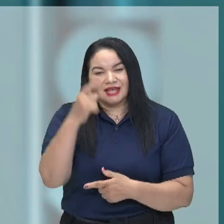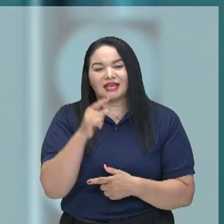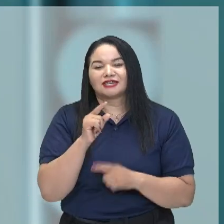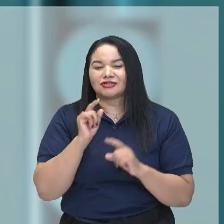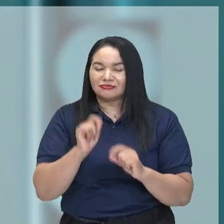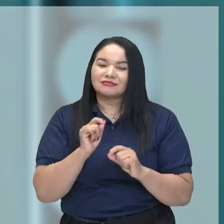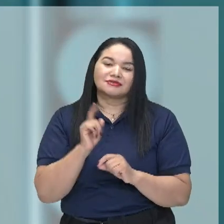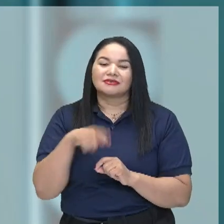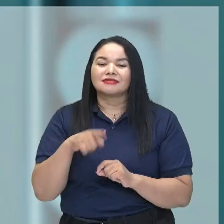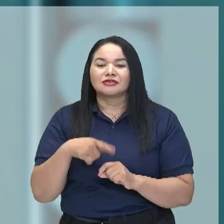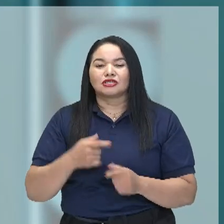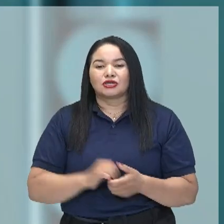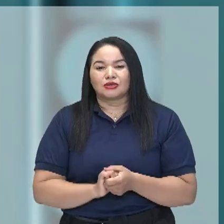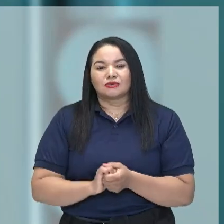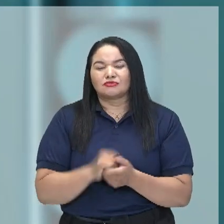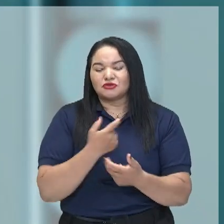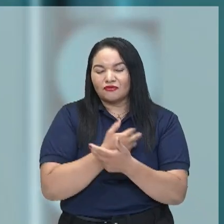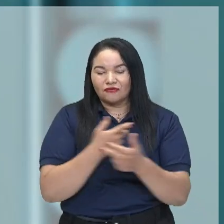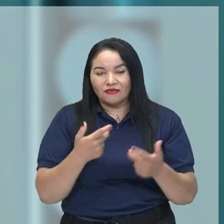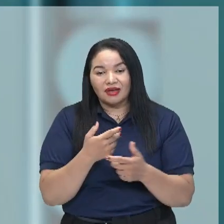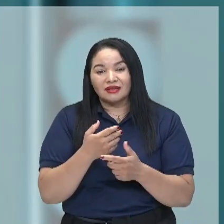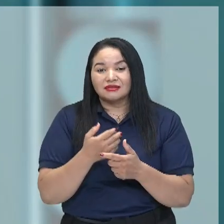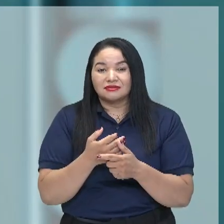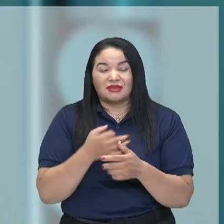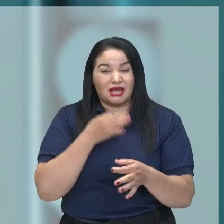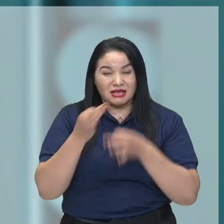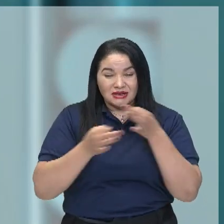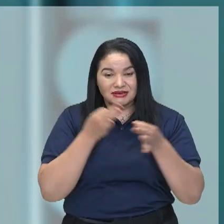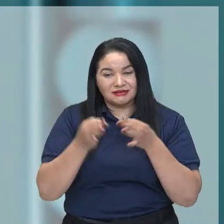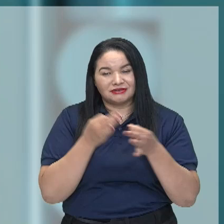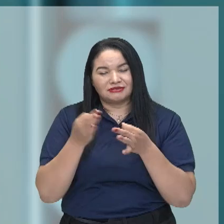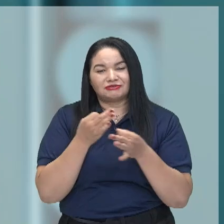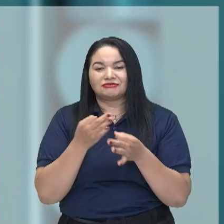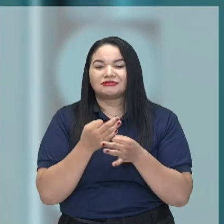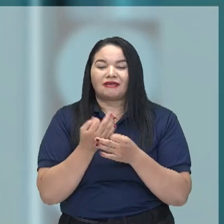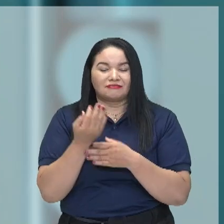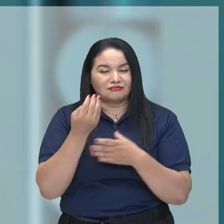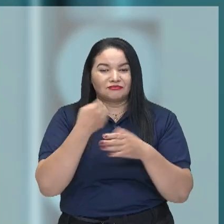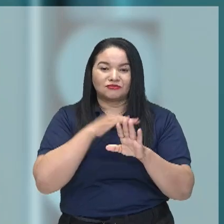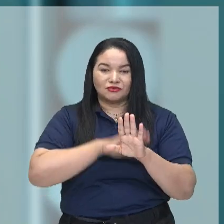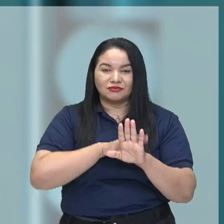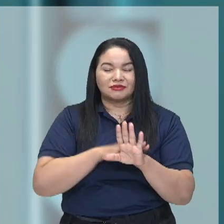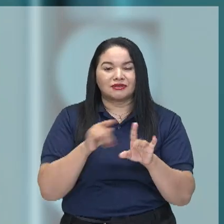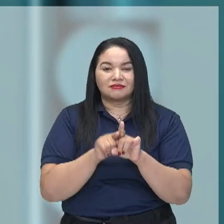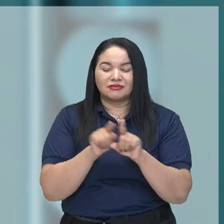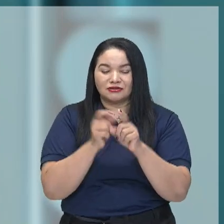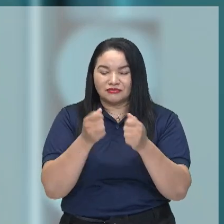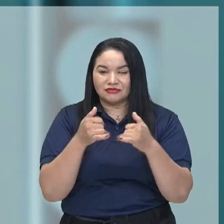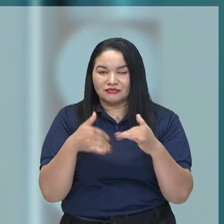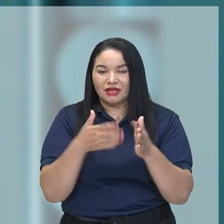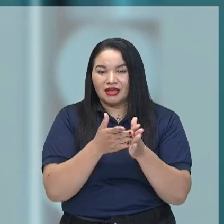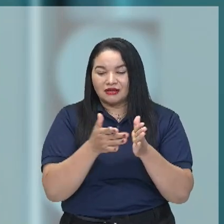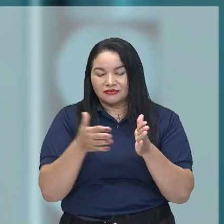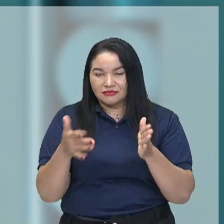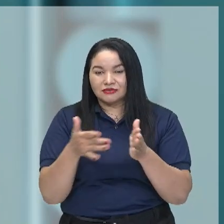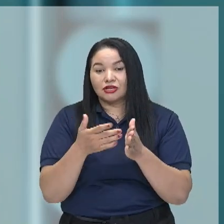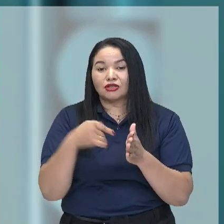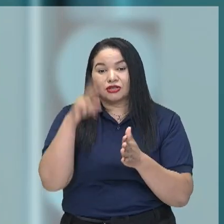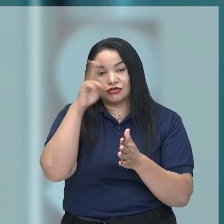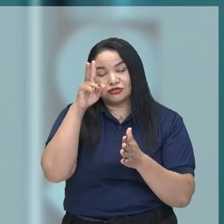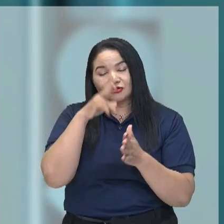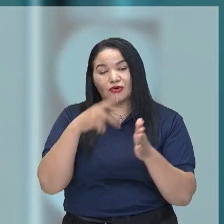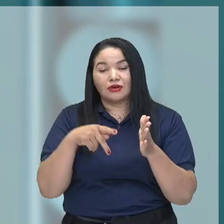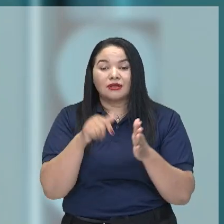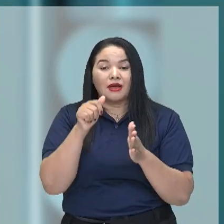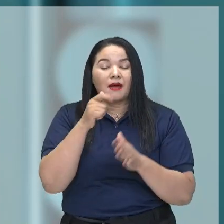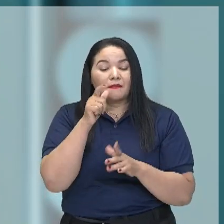complexidade da Clarice Lispector e sobre essa crítica que está ali muito velada e depois vai se desenvolver na história da nossa Macabéa, que gosta desses